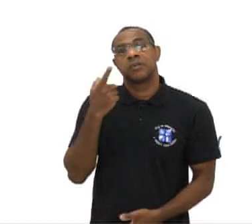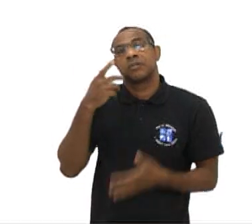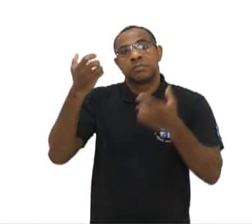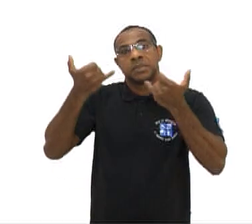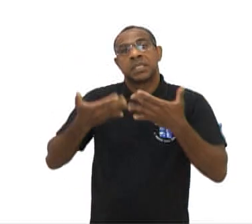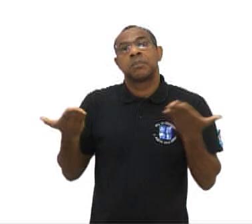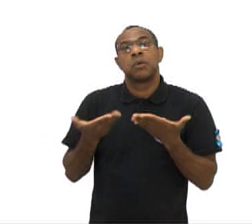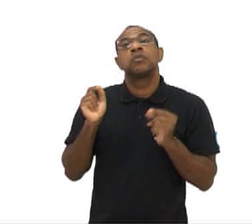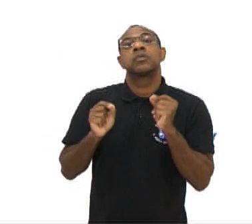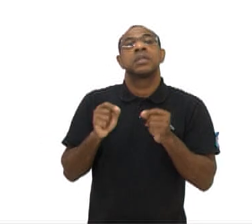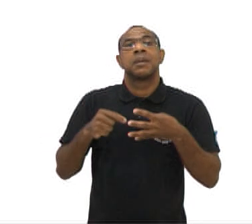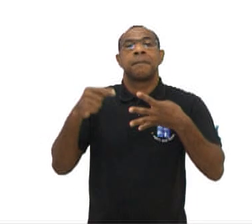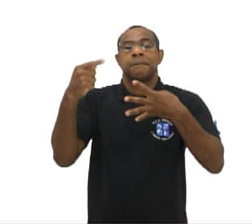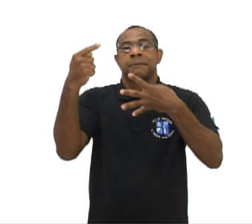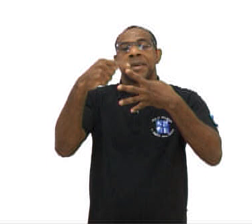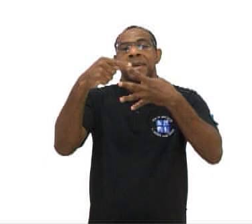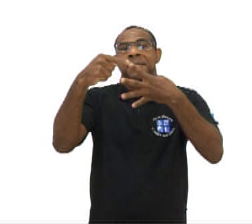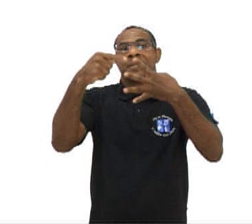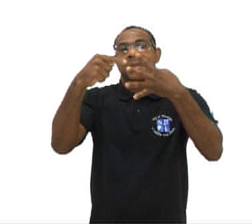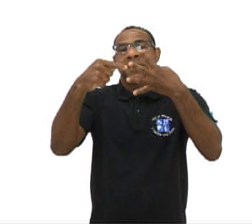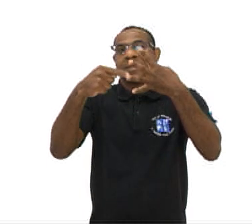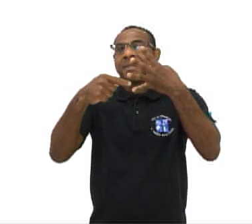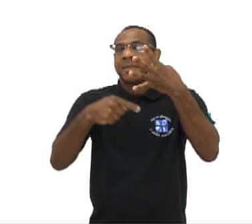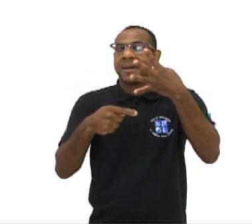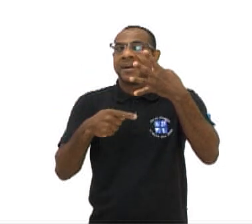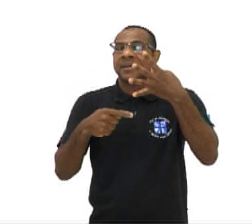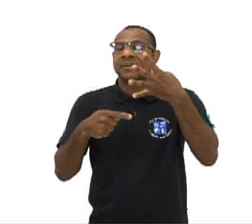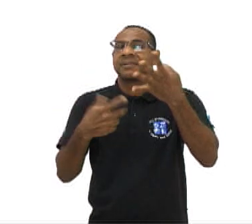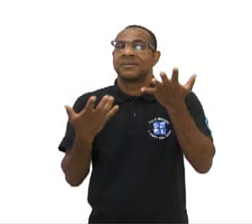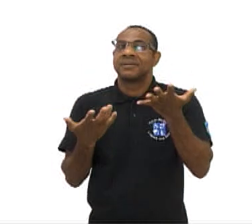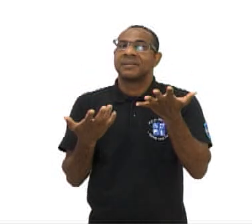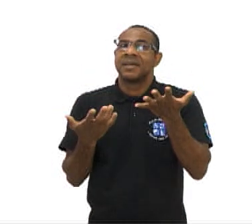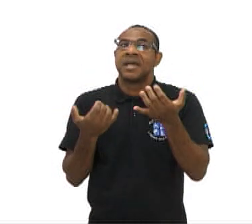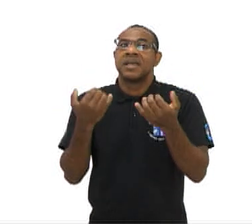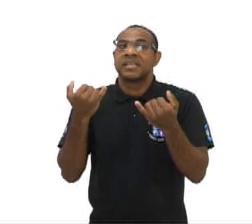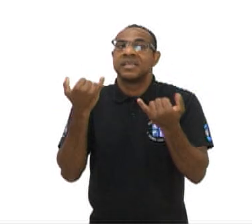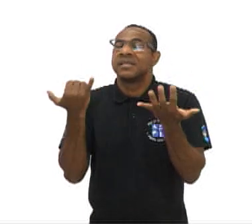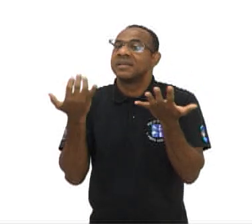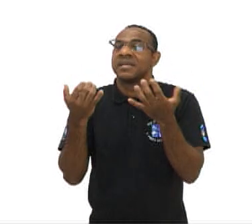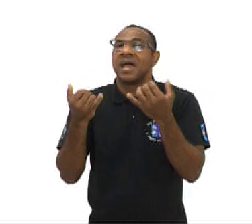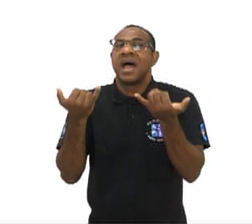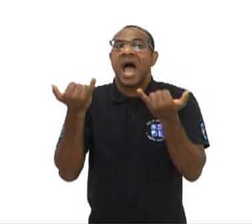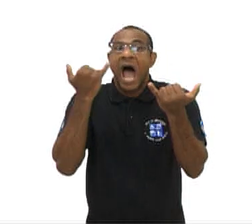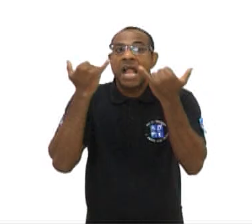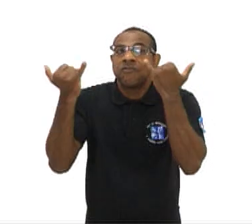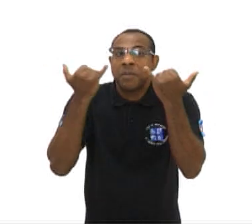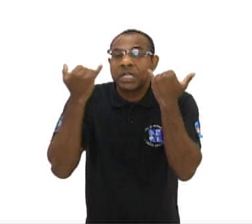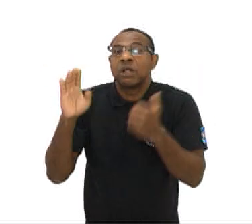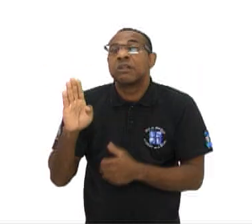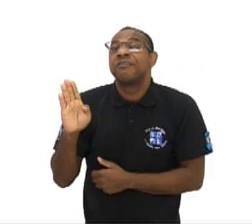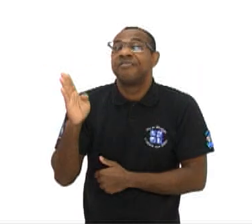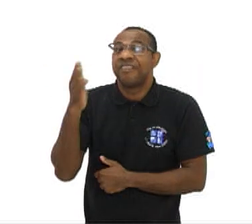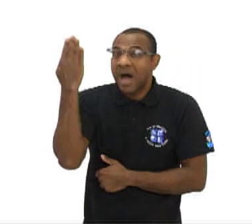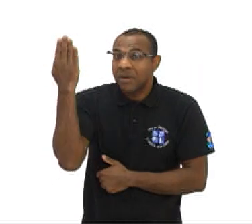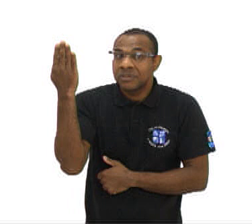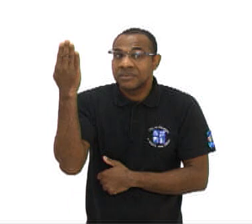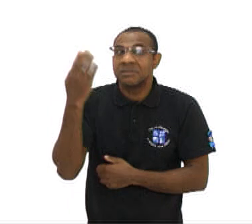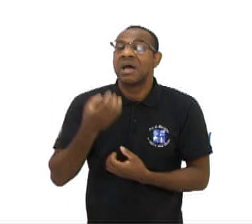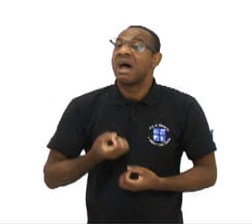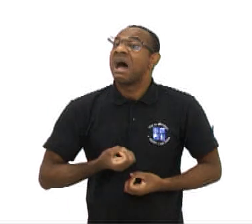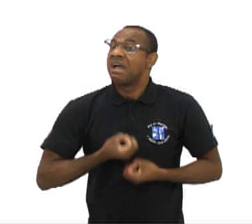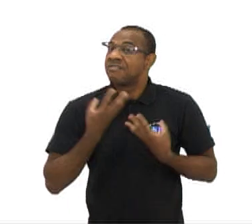de hoje? Que as fake news são causadas por falta de seriedade de um canal informativo, não é porque você vai fazer uma